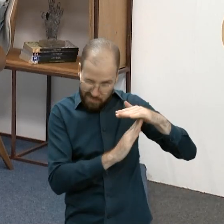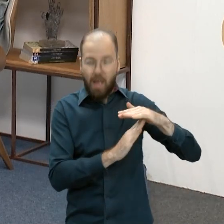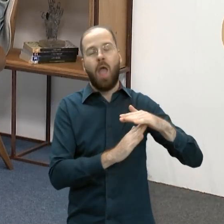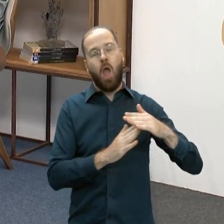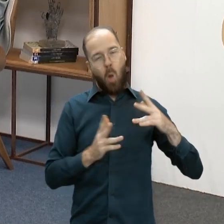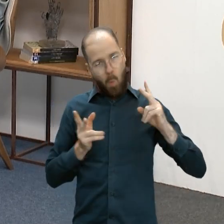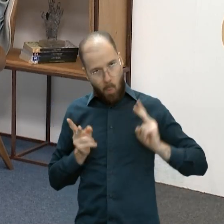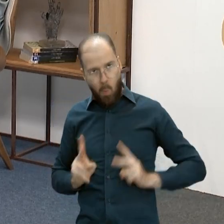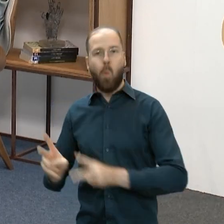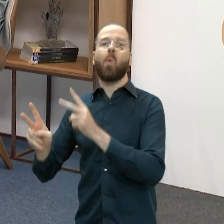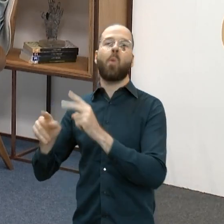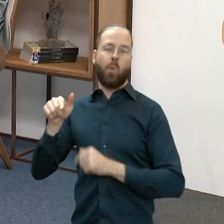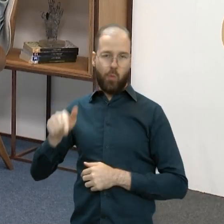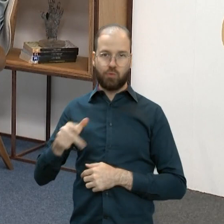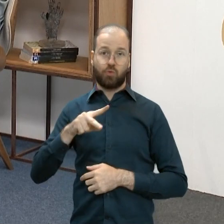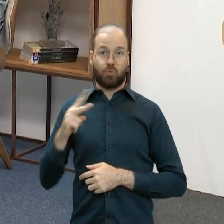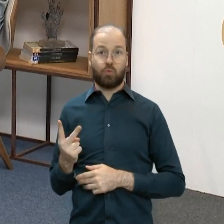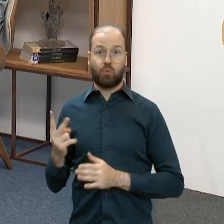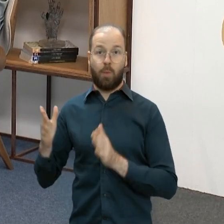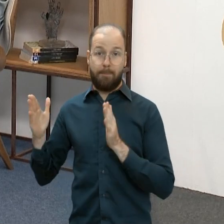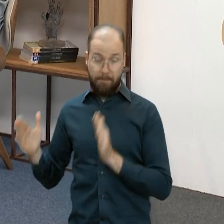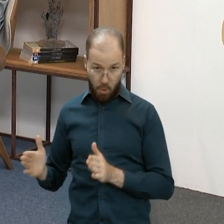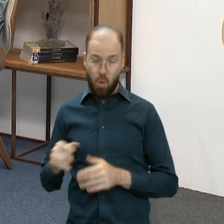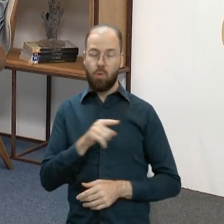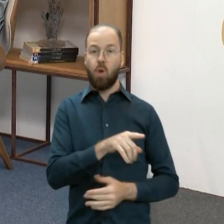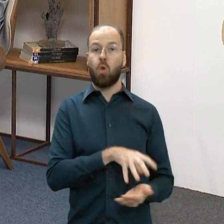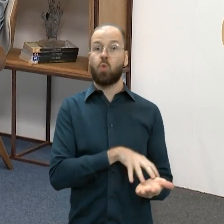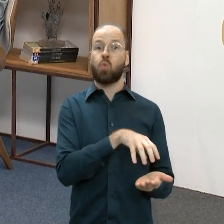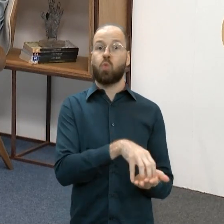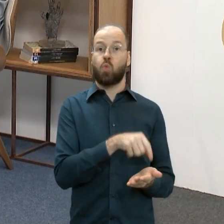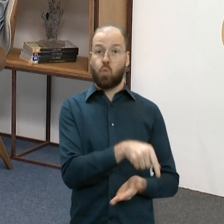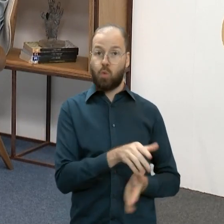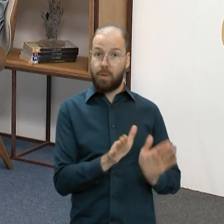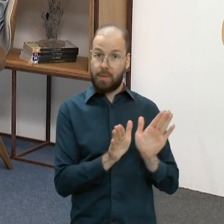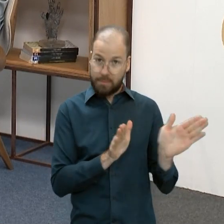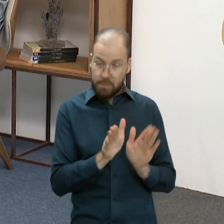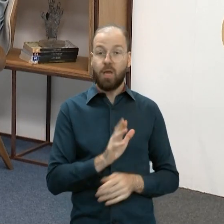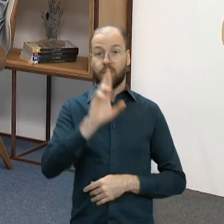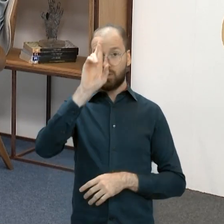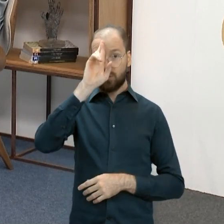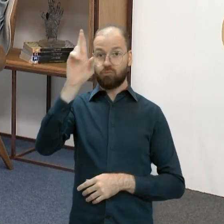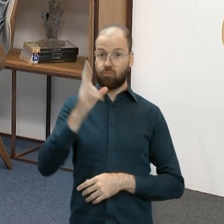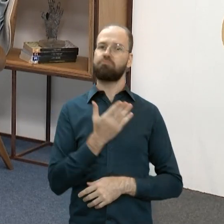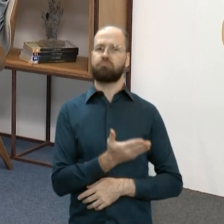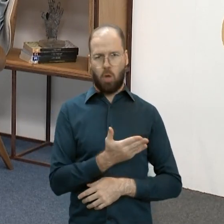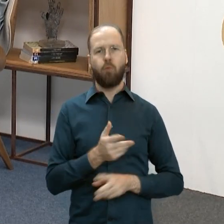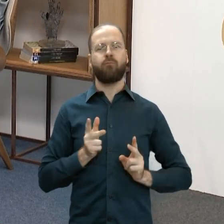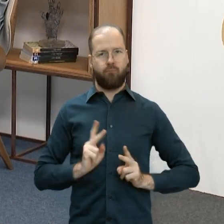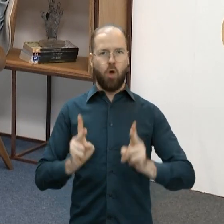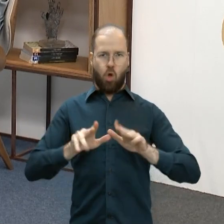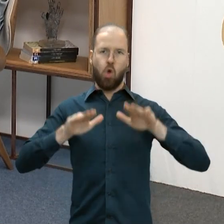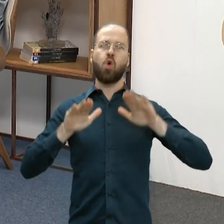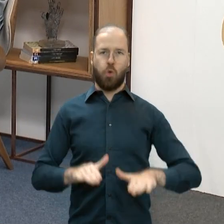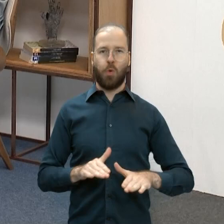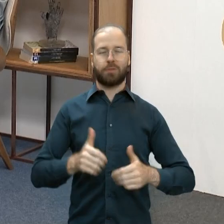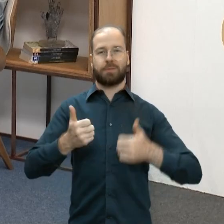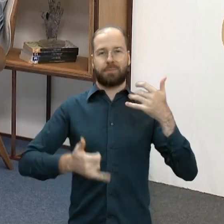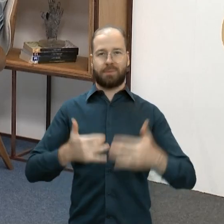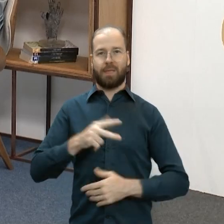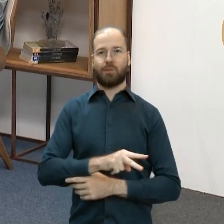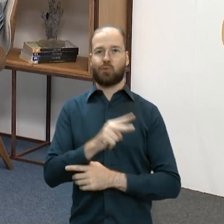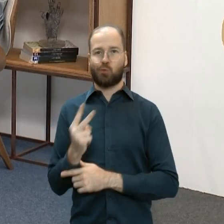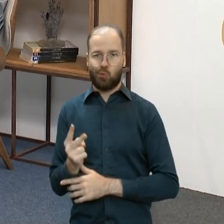verdade, são desenvolvidos aí pelo núcleo. A diretora, então, continua explicando para a gente no próximo bloco. Quero